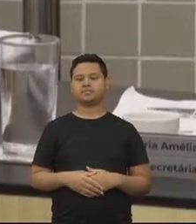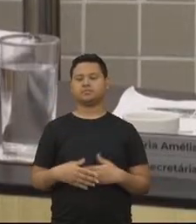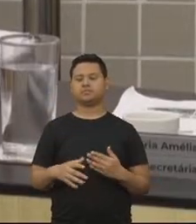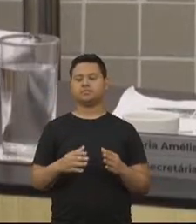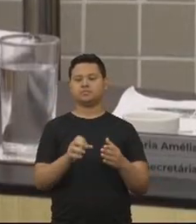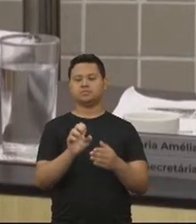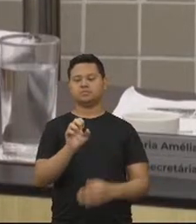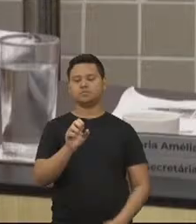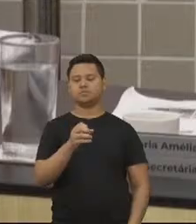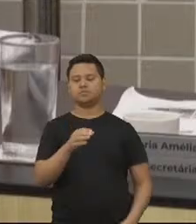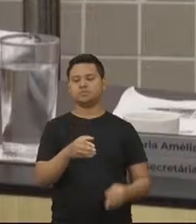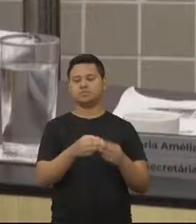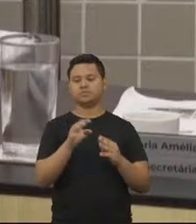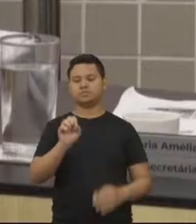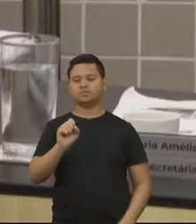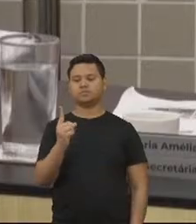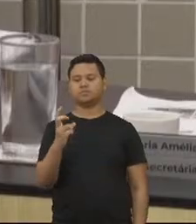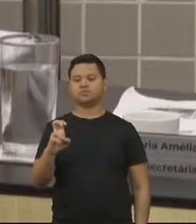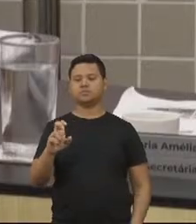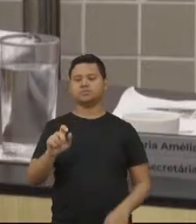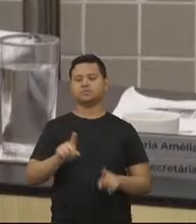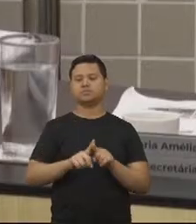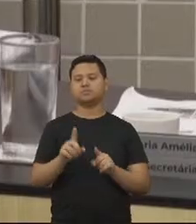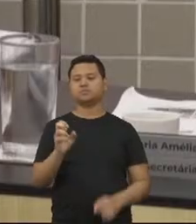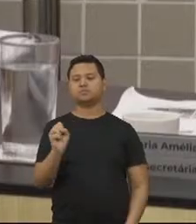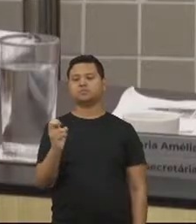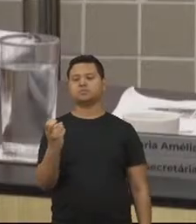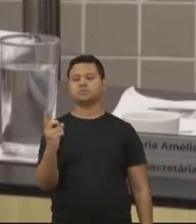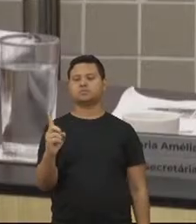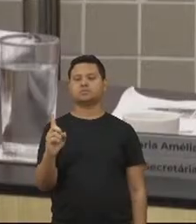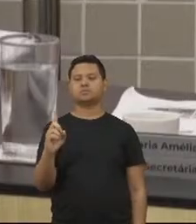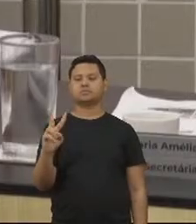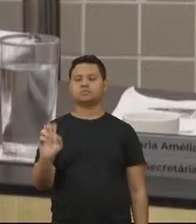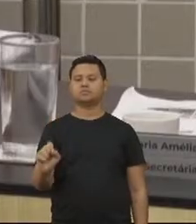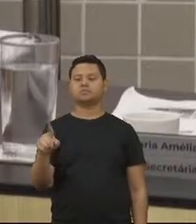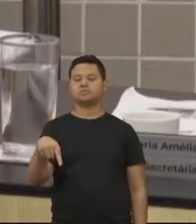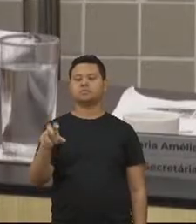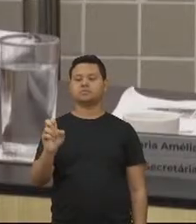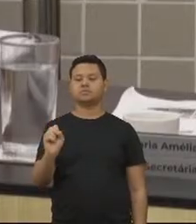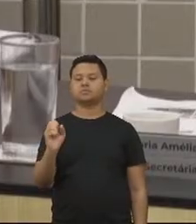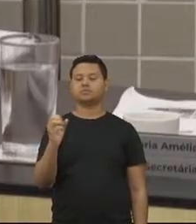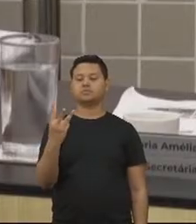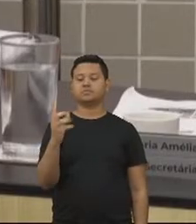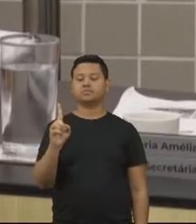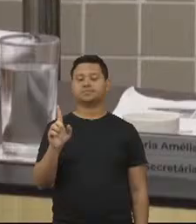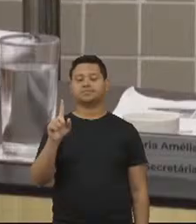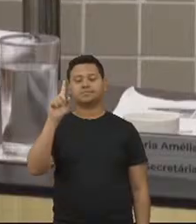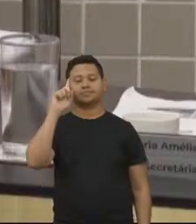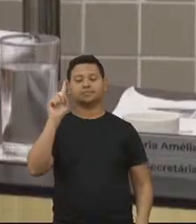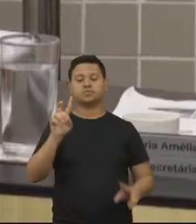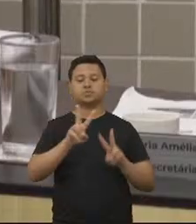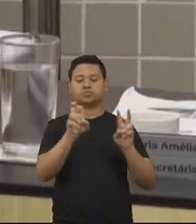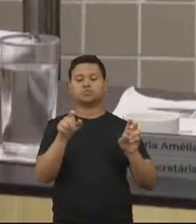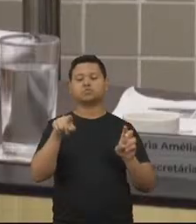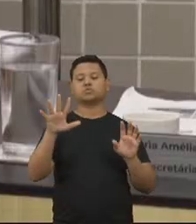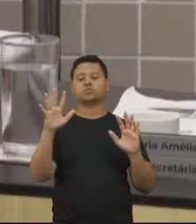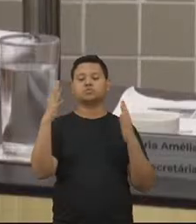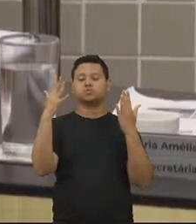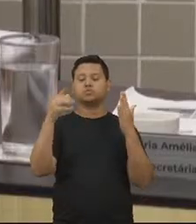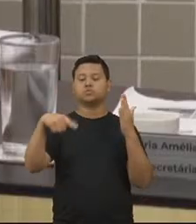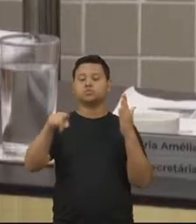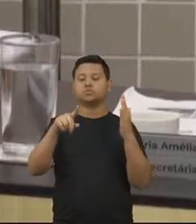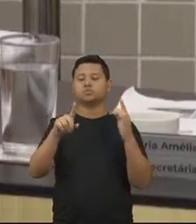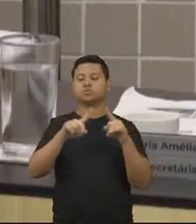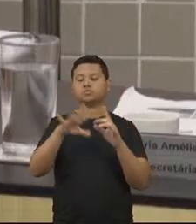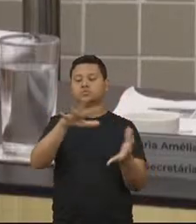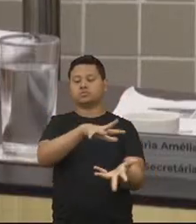Moção 815, moções números 815, 828 e 831. Moção comemorativa pelo transcurso do